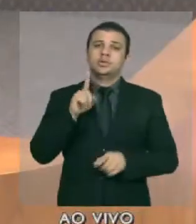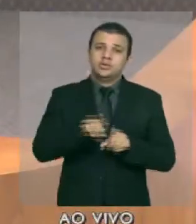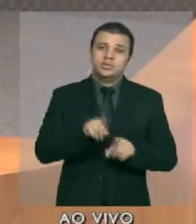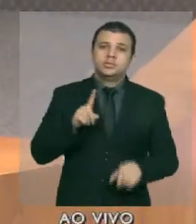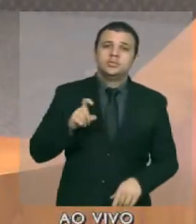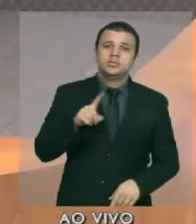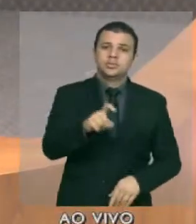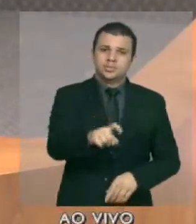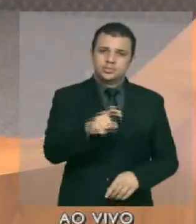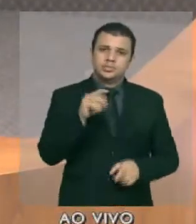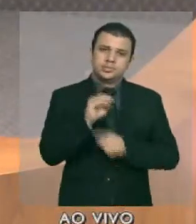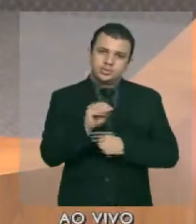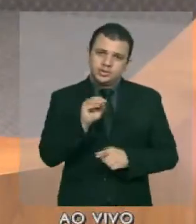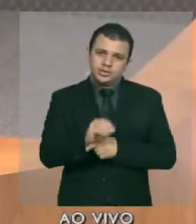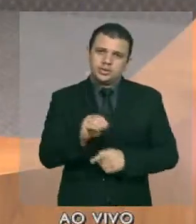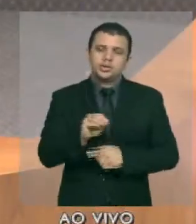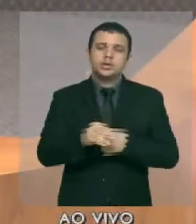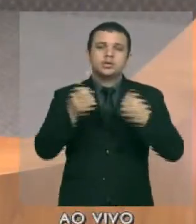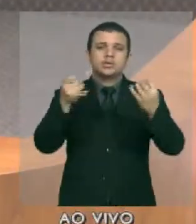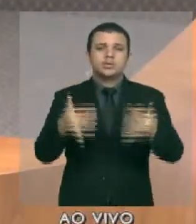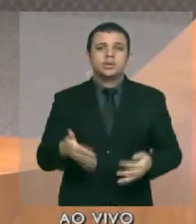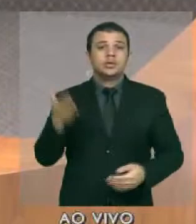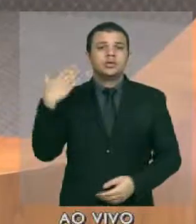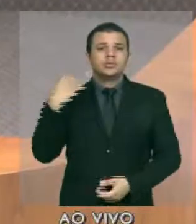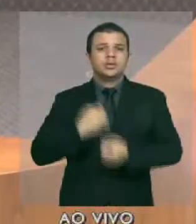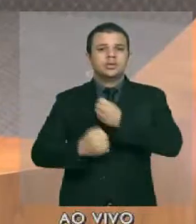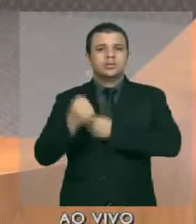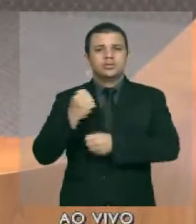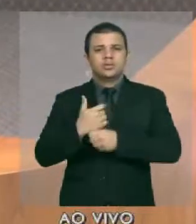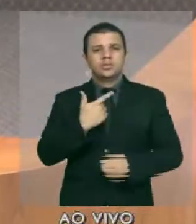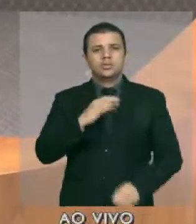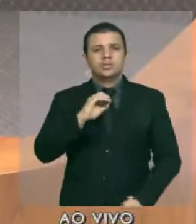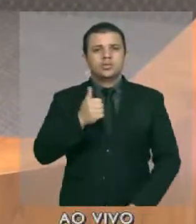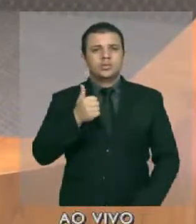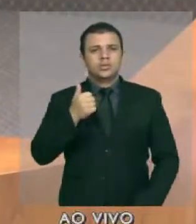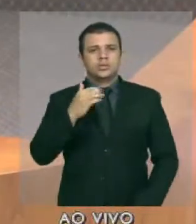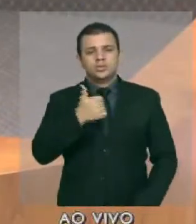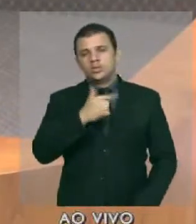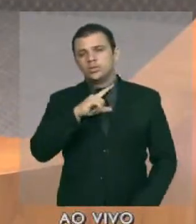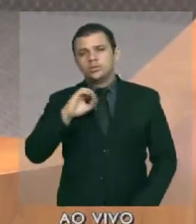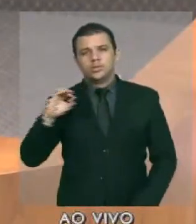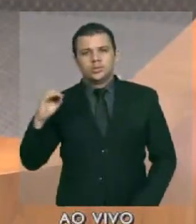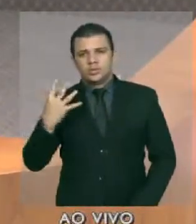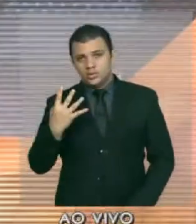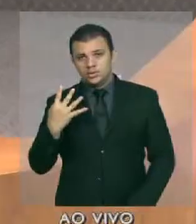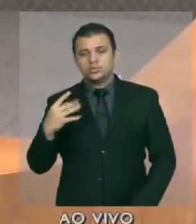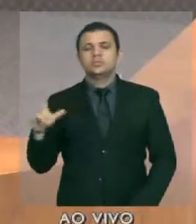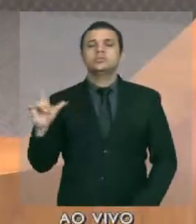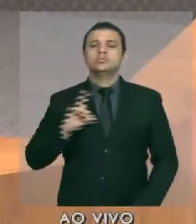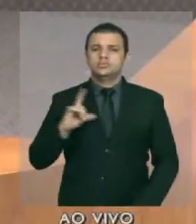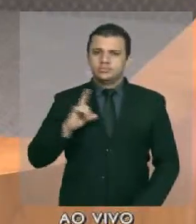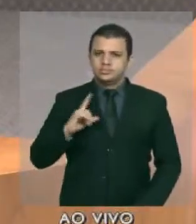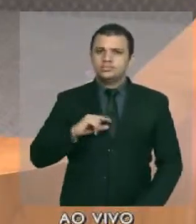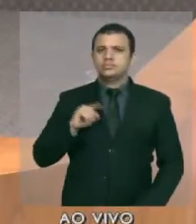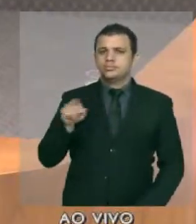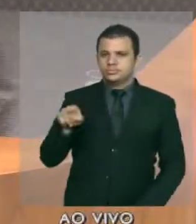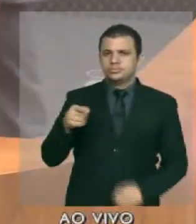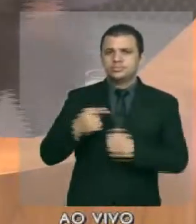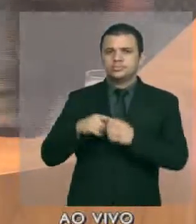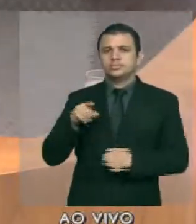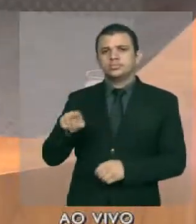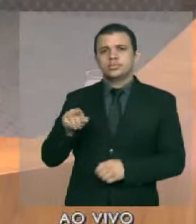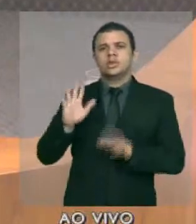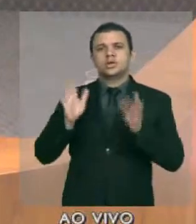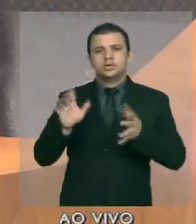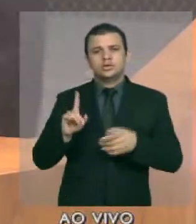já tinha sido exercida pelos produtores locais Humberto de Campo já foi referência para